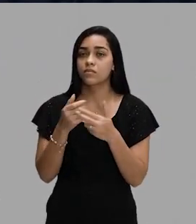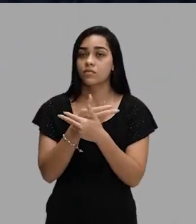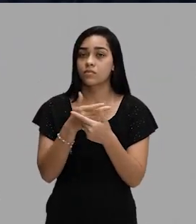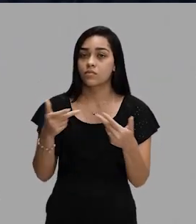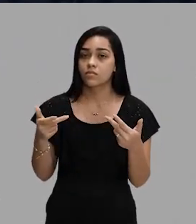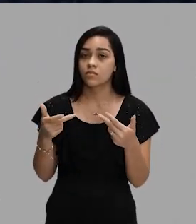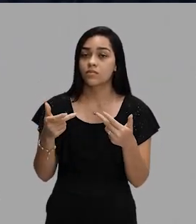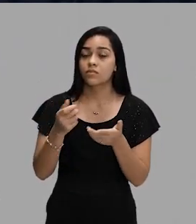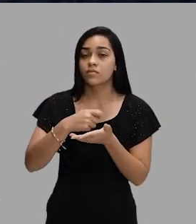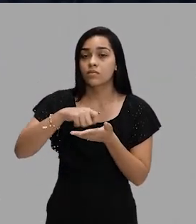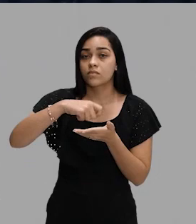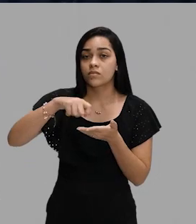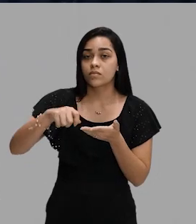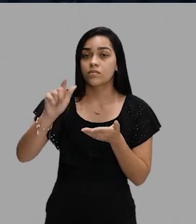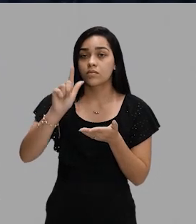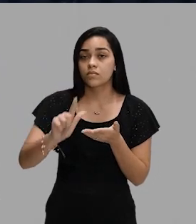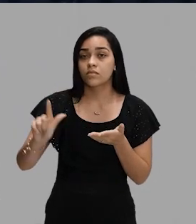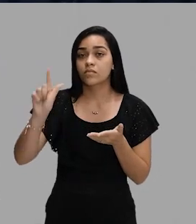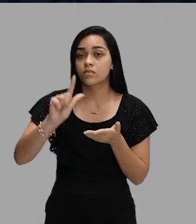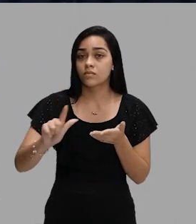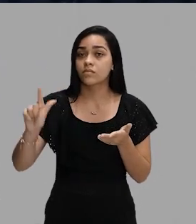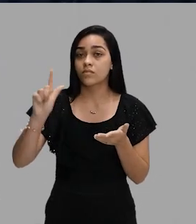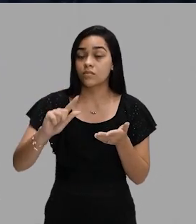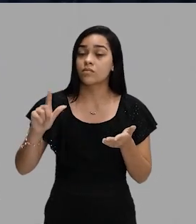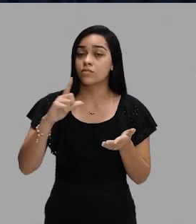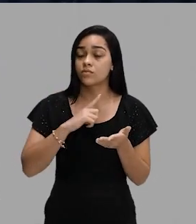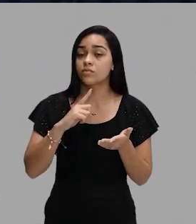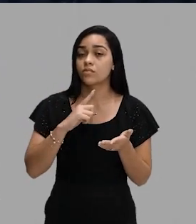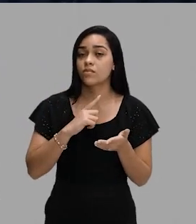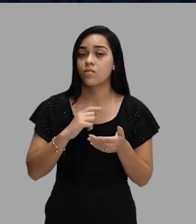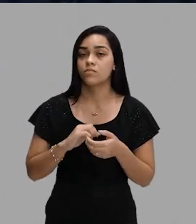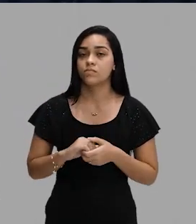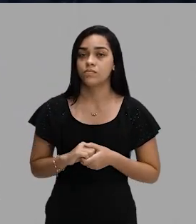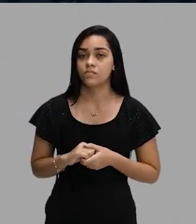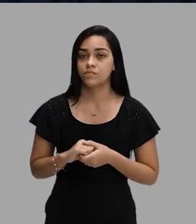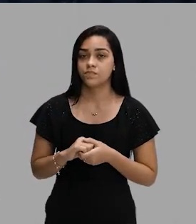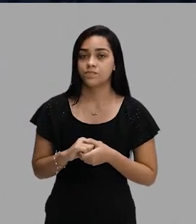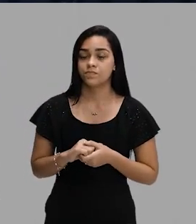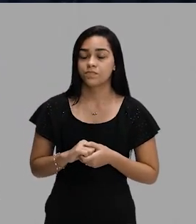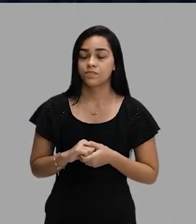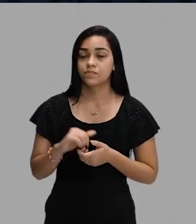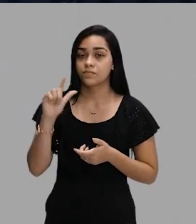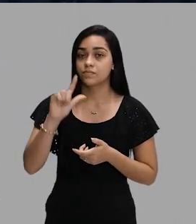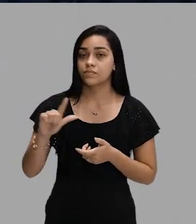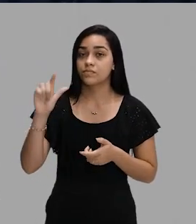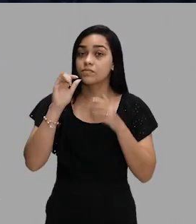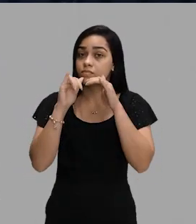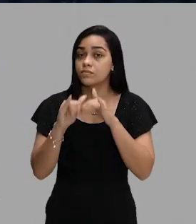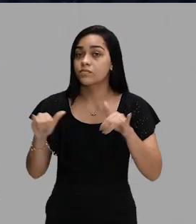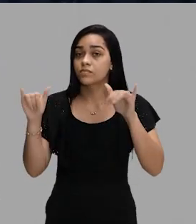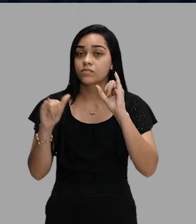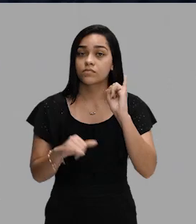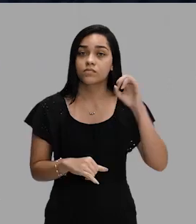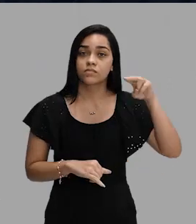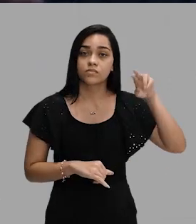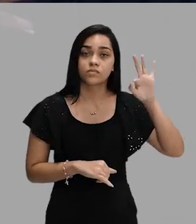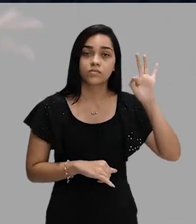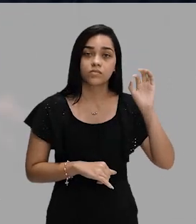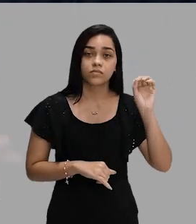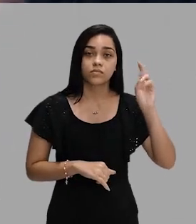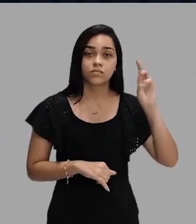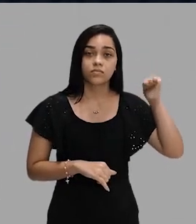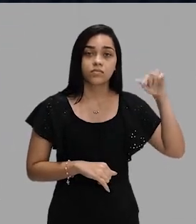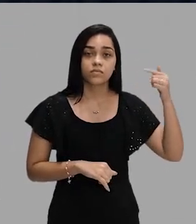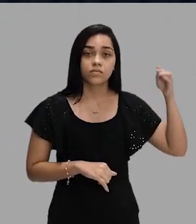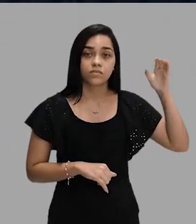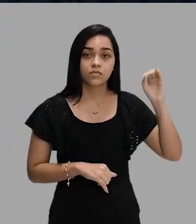primeiros registros literários, são considerados os primeiros registros literários a literatura de informação, tá certo? Então, aqui a gente